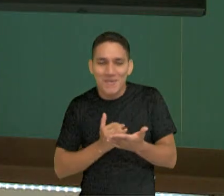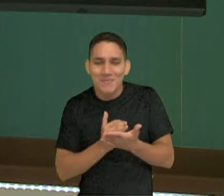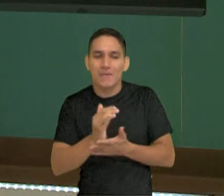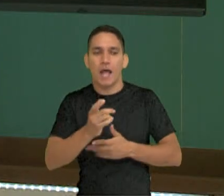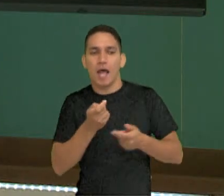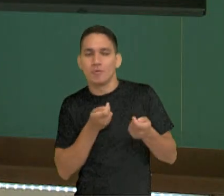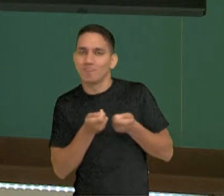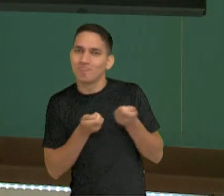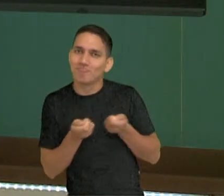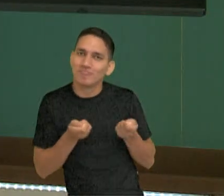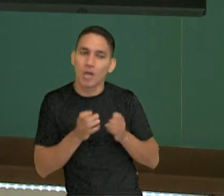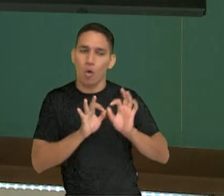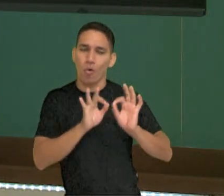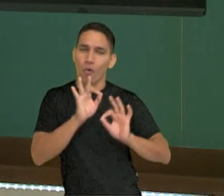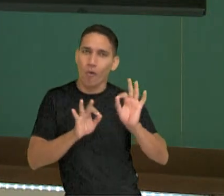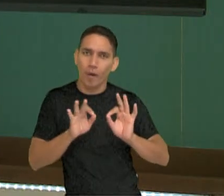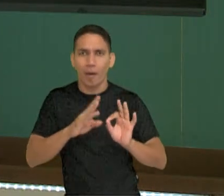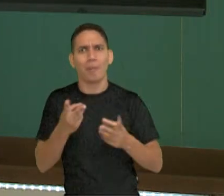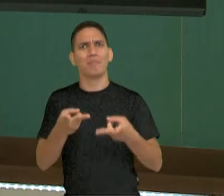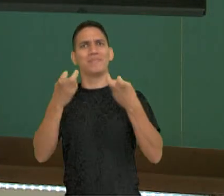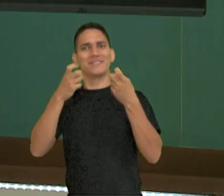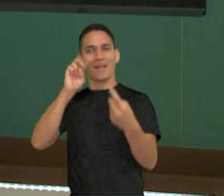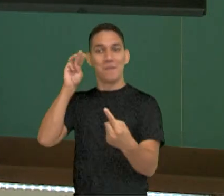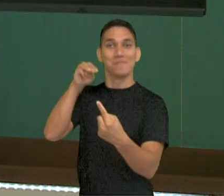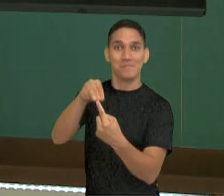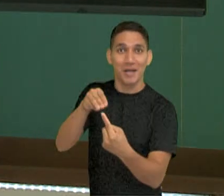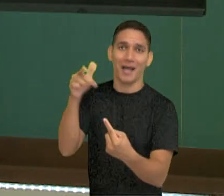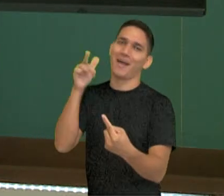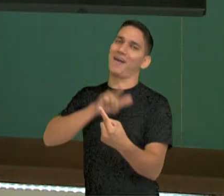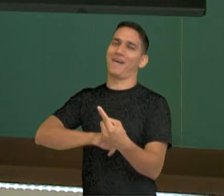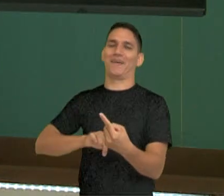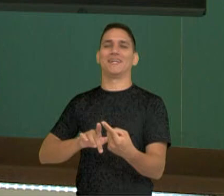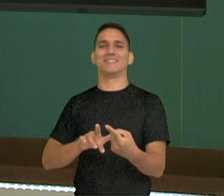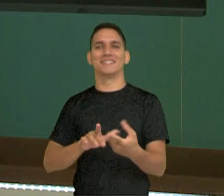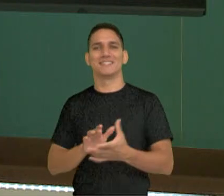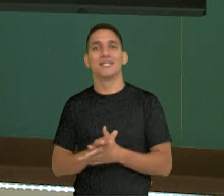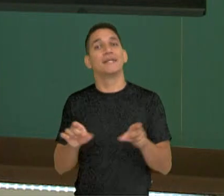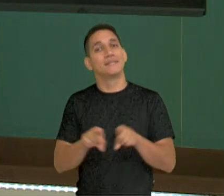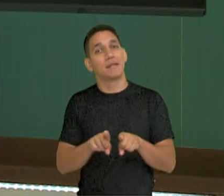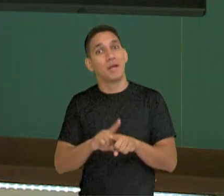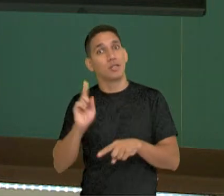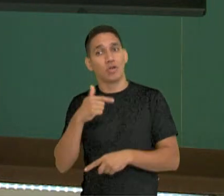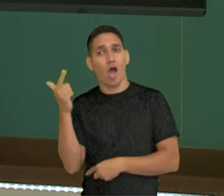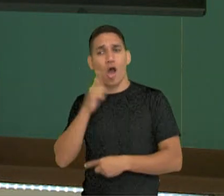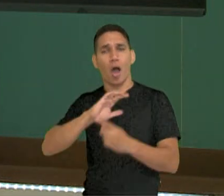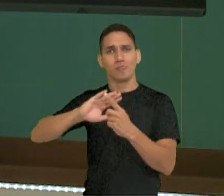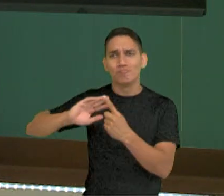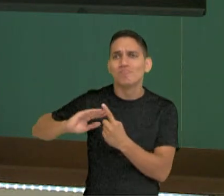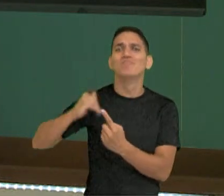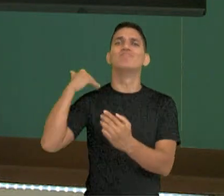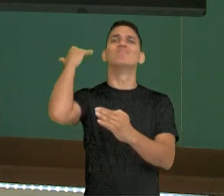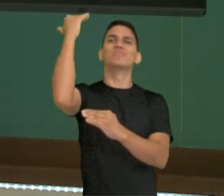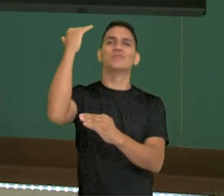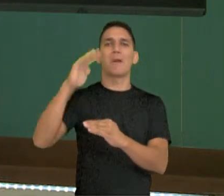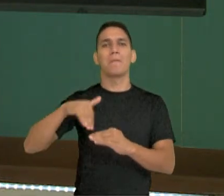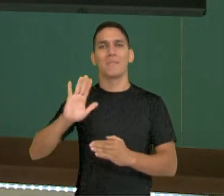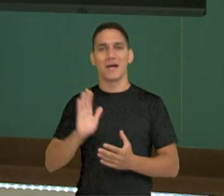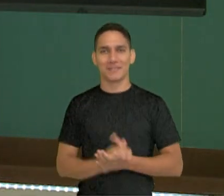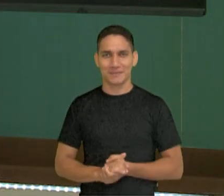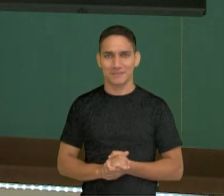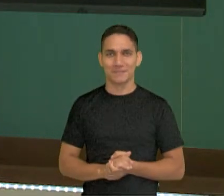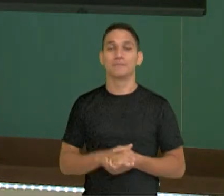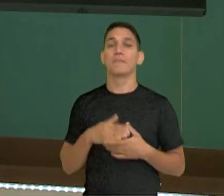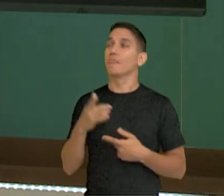a gente vê que as metas de economia a gente atinge e muitas vezes a gente ultrapassa esse valor. Então ela